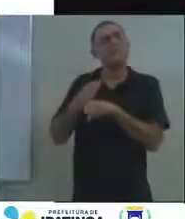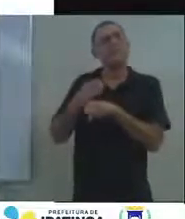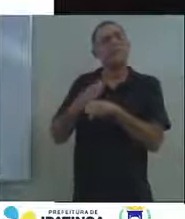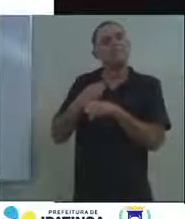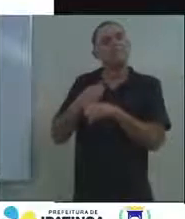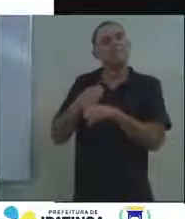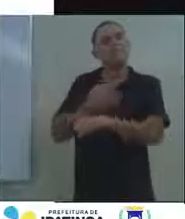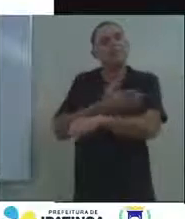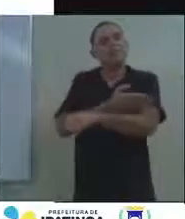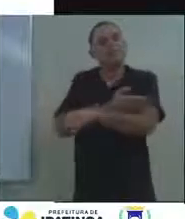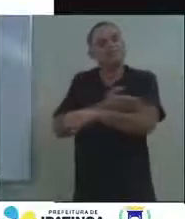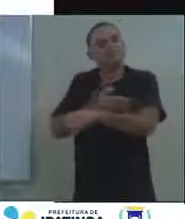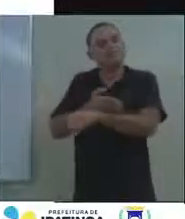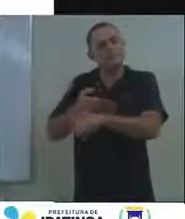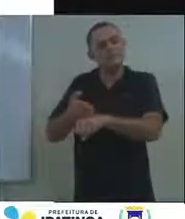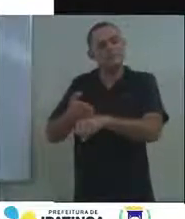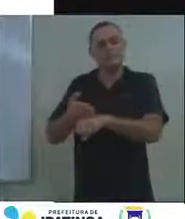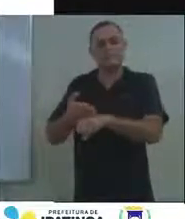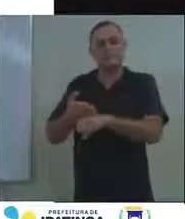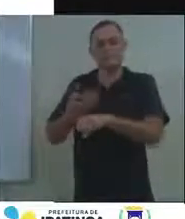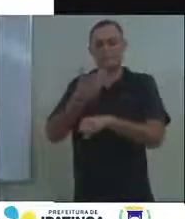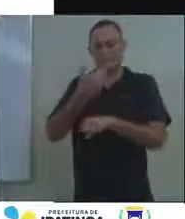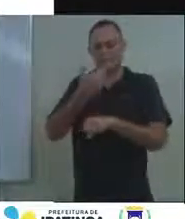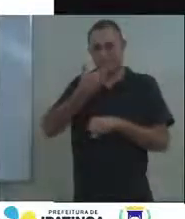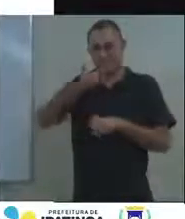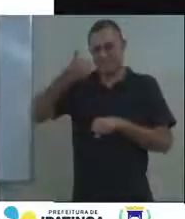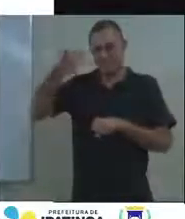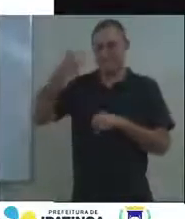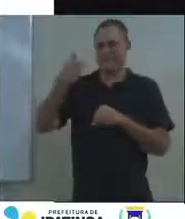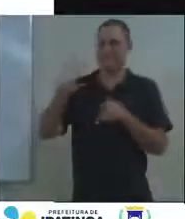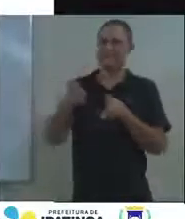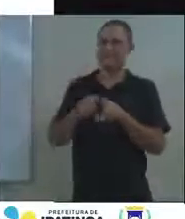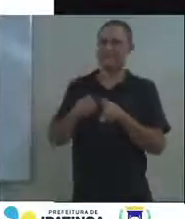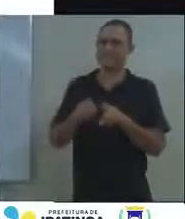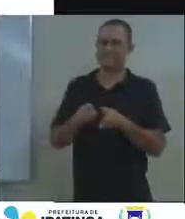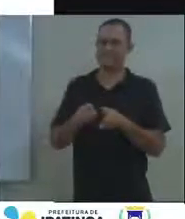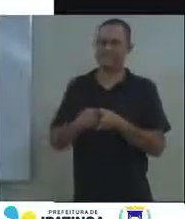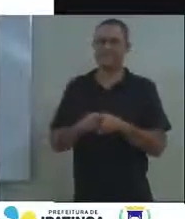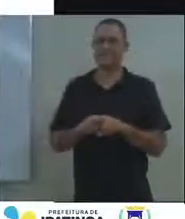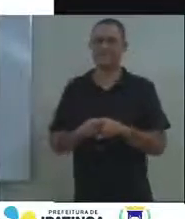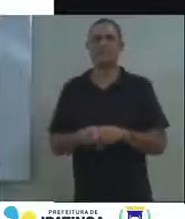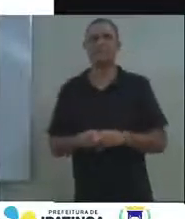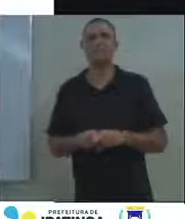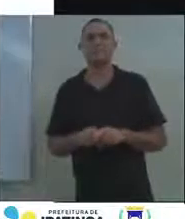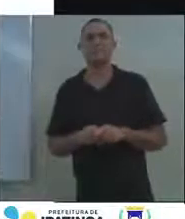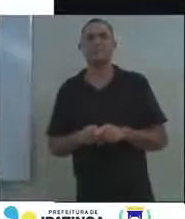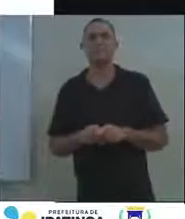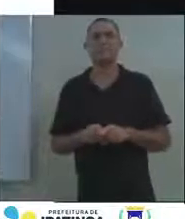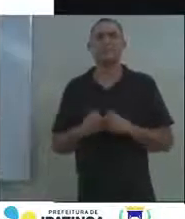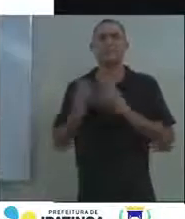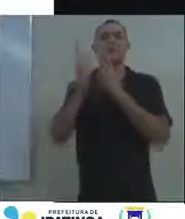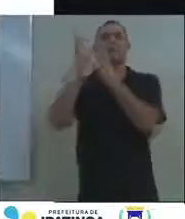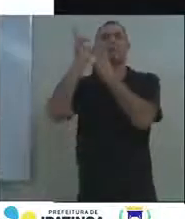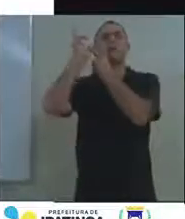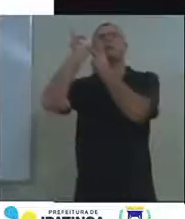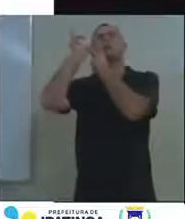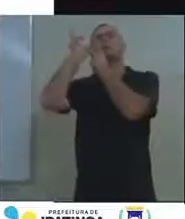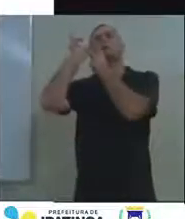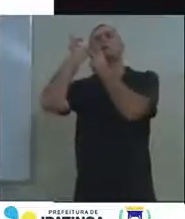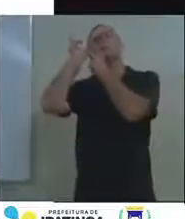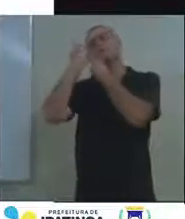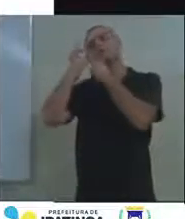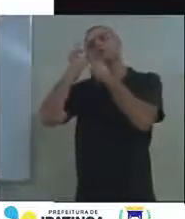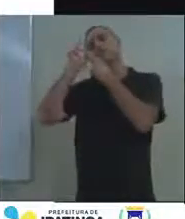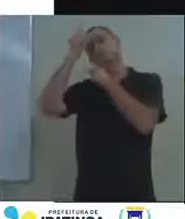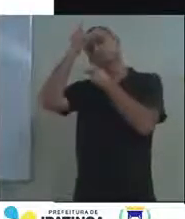já recupera. Outra questão importantíssima, sono. Durma bem, durma a quantidade de